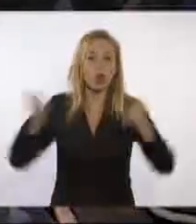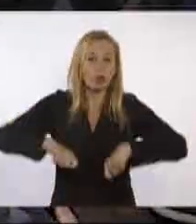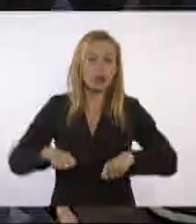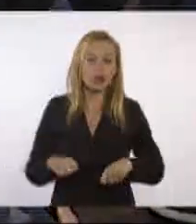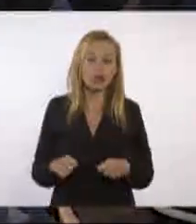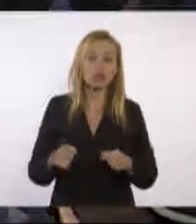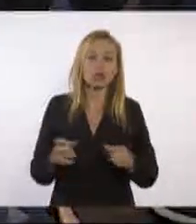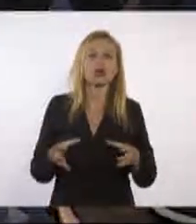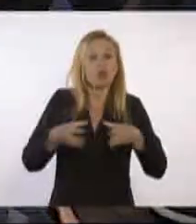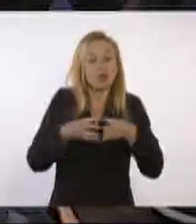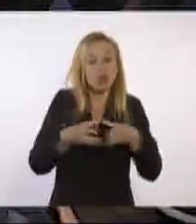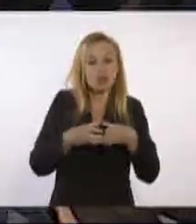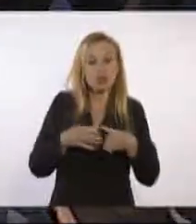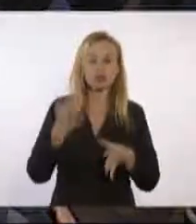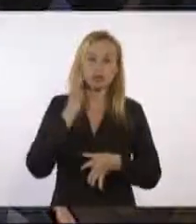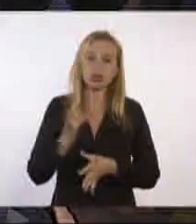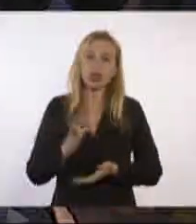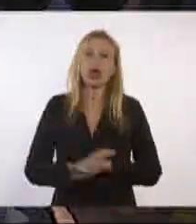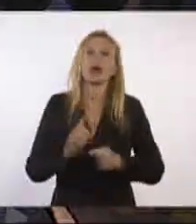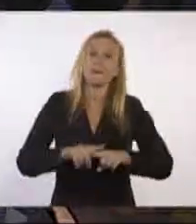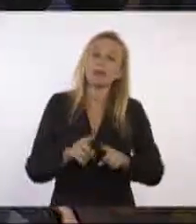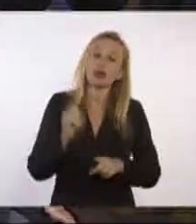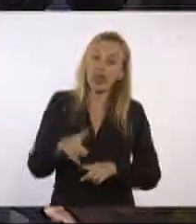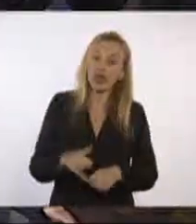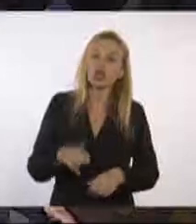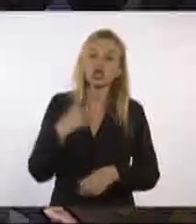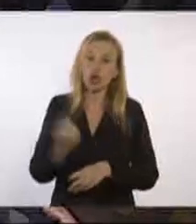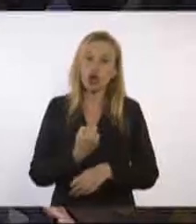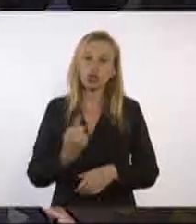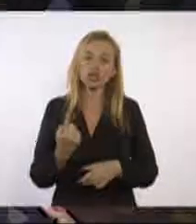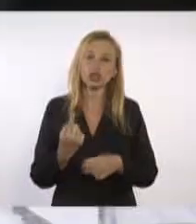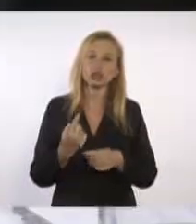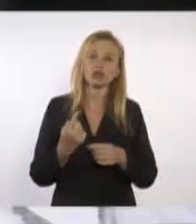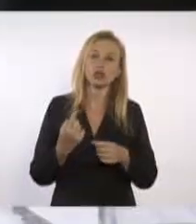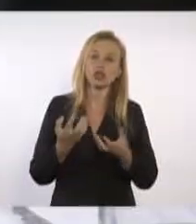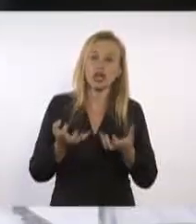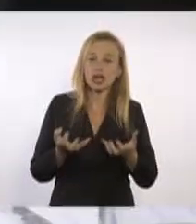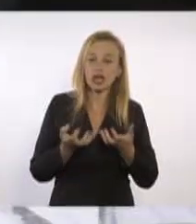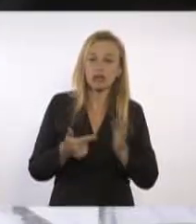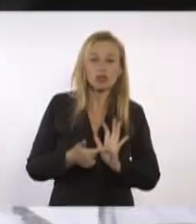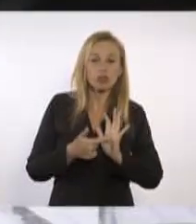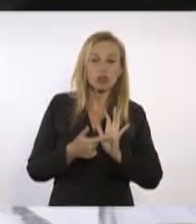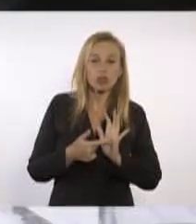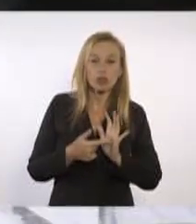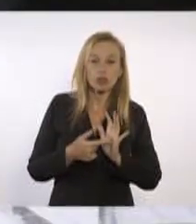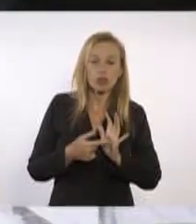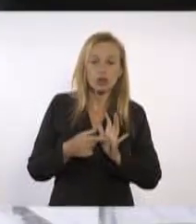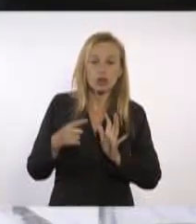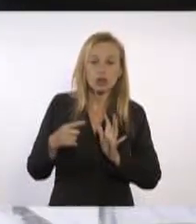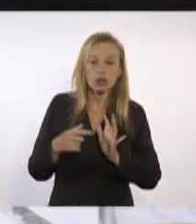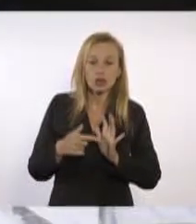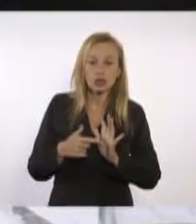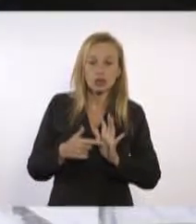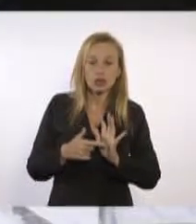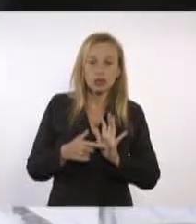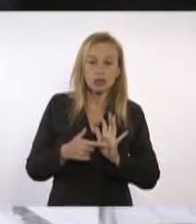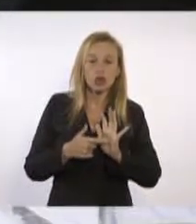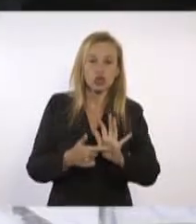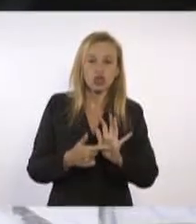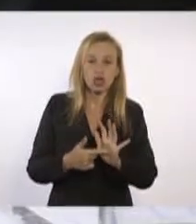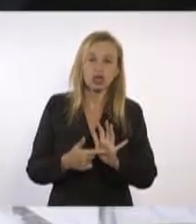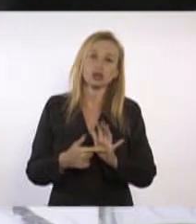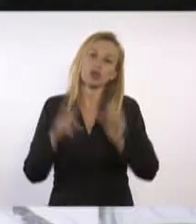comissão. Então, o ponto é, nós estamos buscando esclarecer os fatos da questão do dossiê, por exemplo, ou